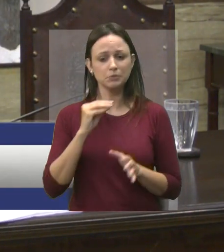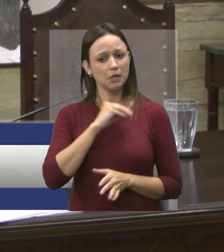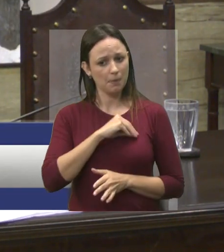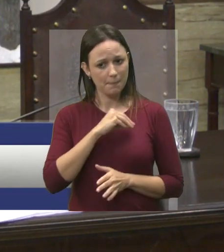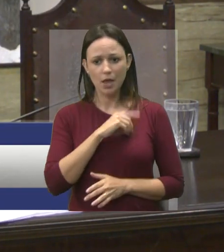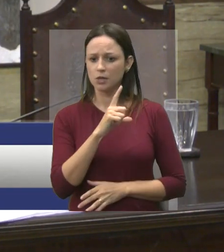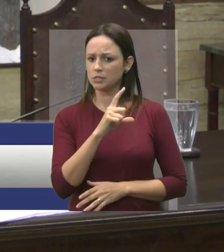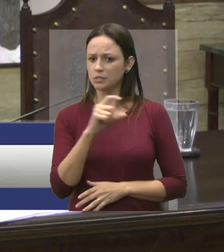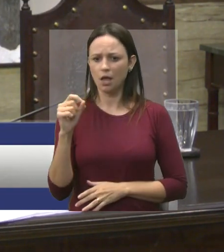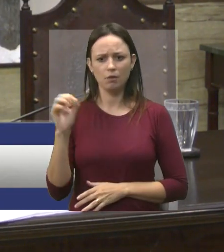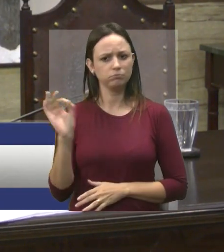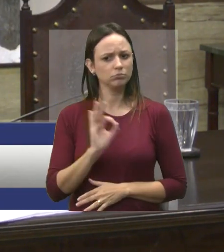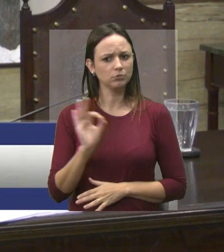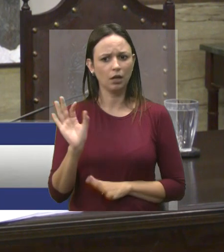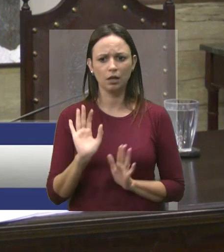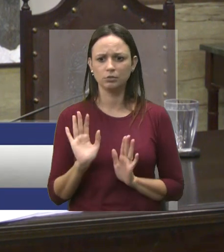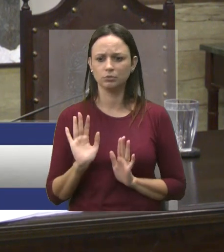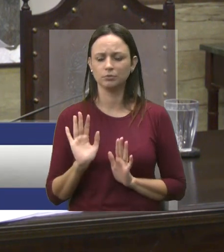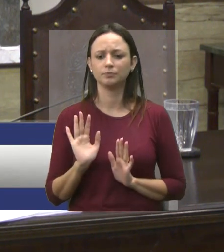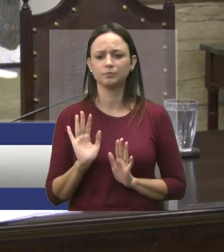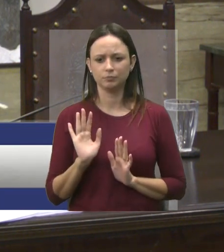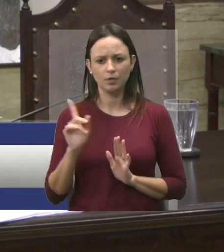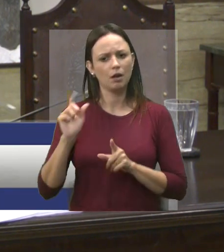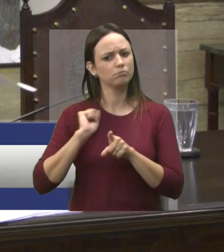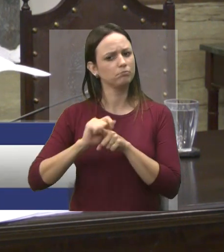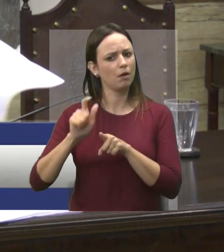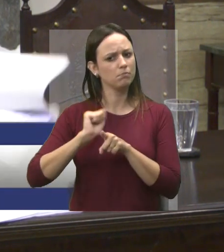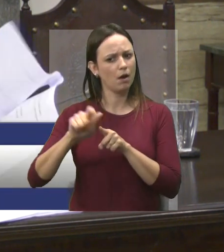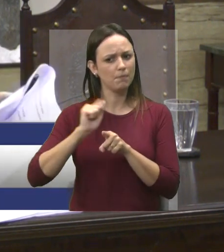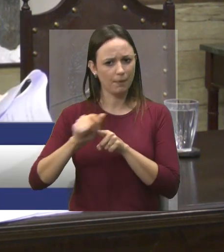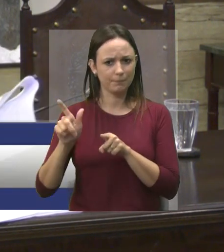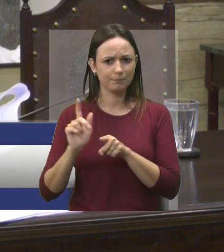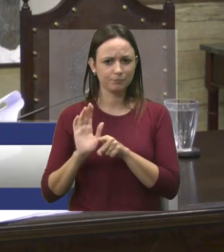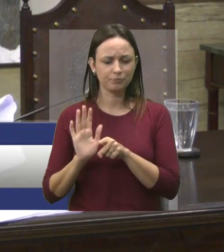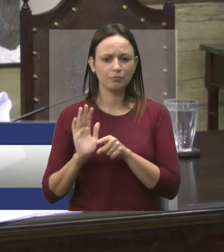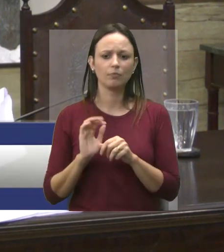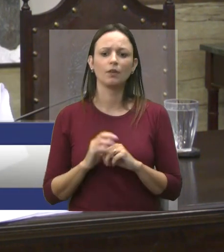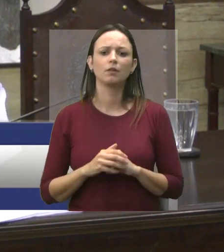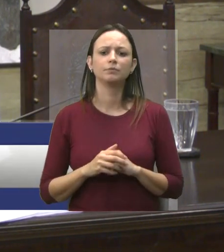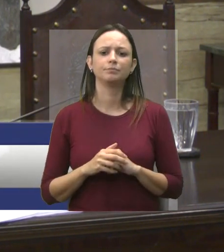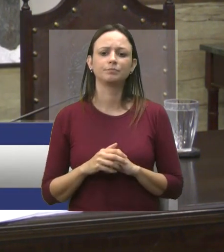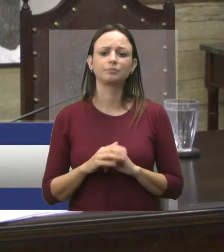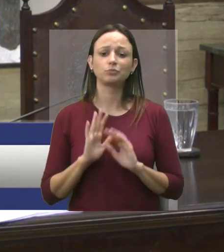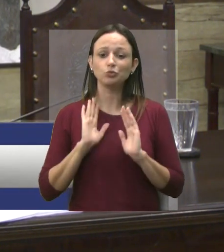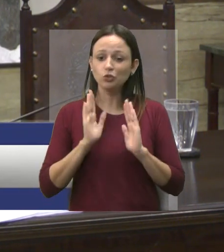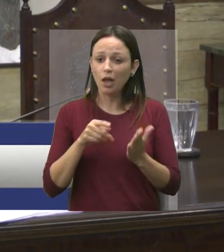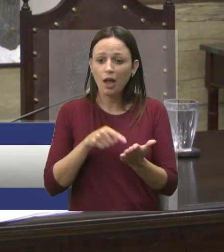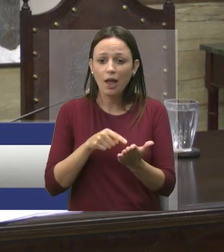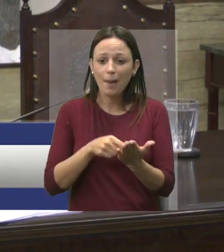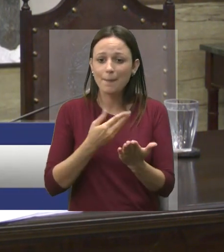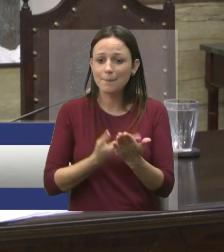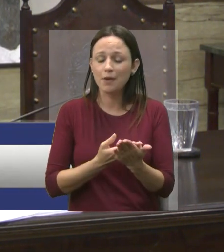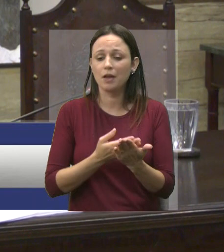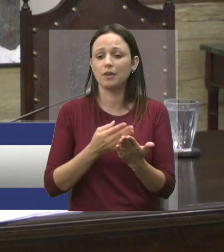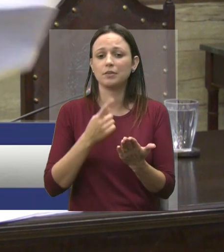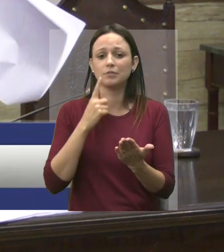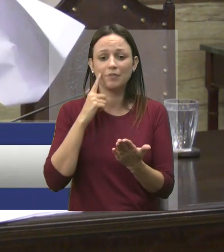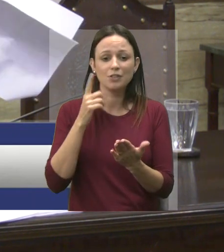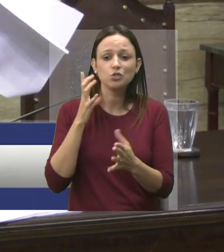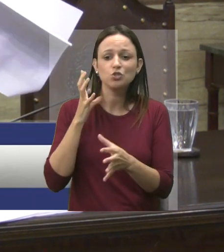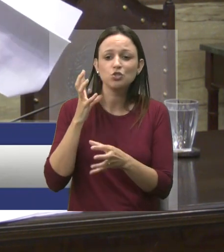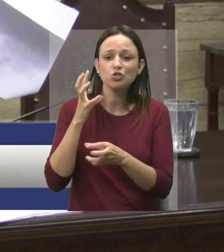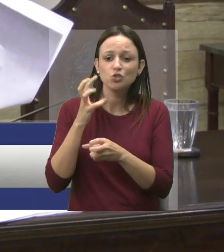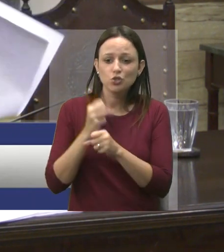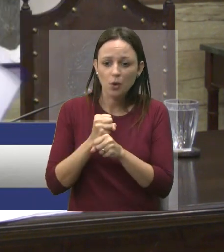integralidade o que ela contribuiu. Já de cara aqui, você vê, se você somar